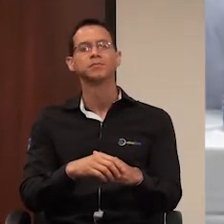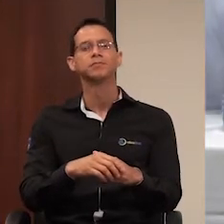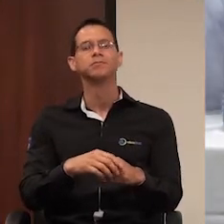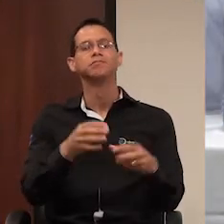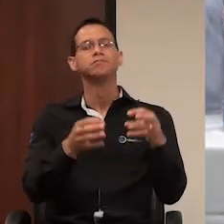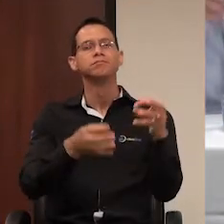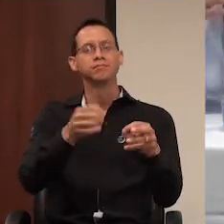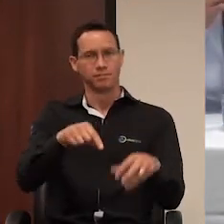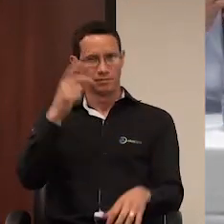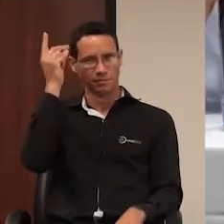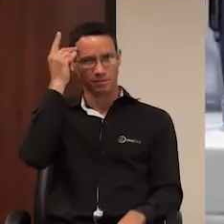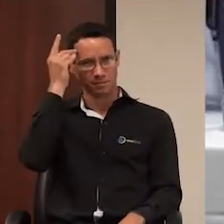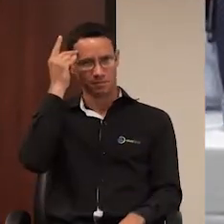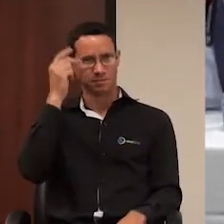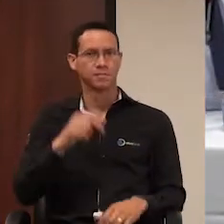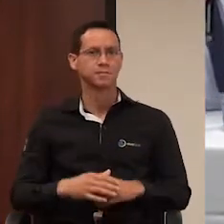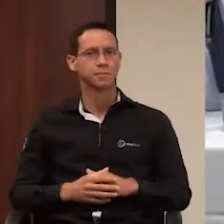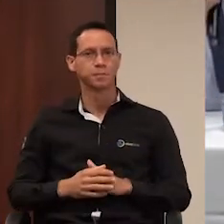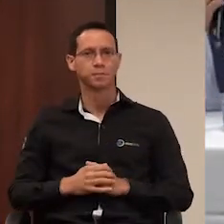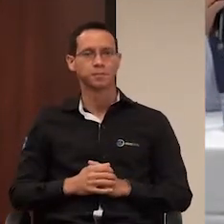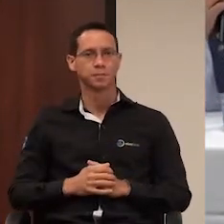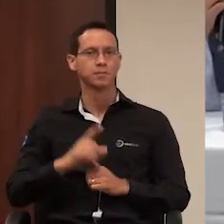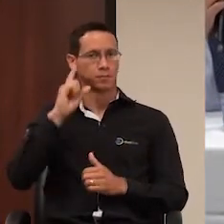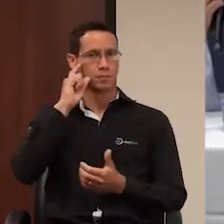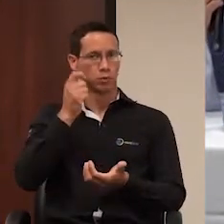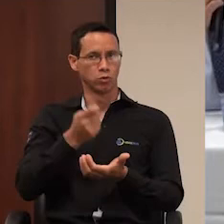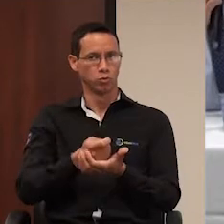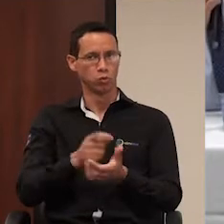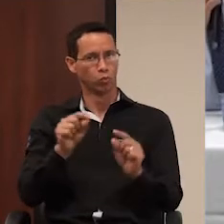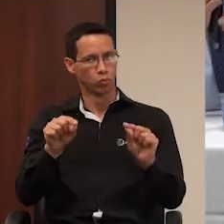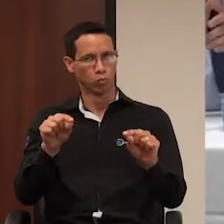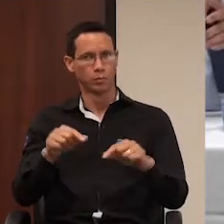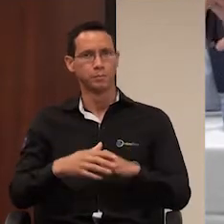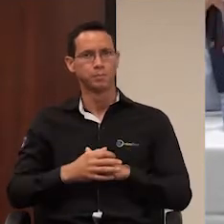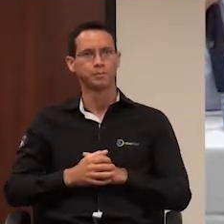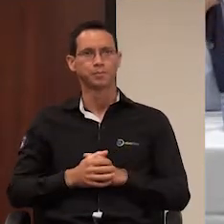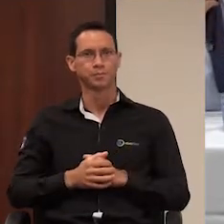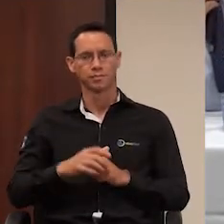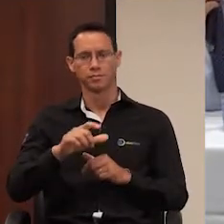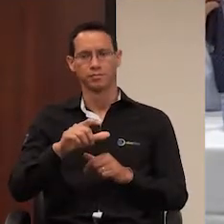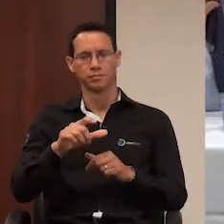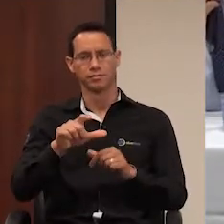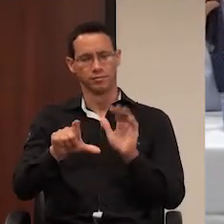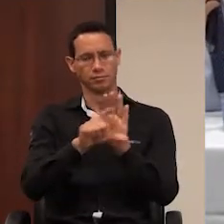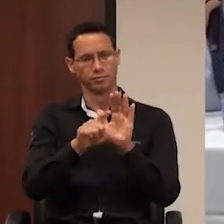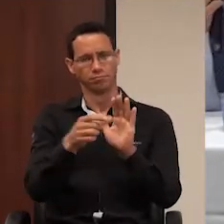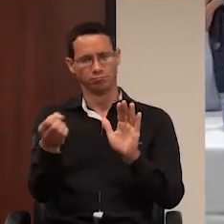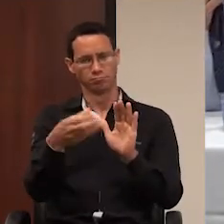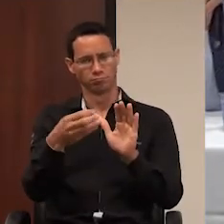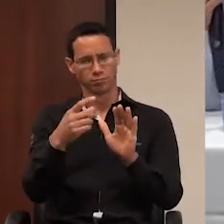Judiciário de São Paulo, especialmente, tá? vem decidindo. E aí, como a lei é recente, tem poucas decisões a esse